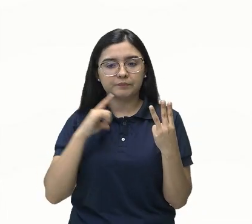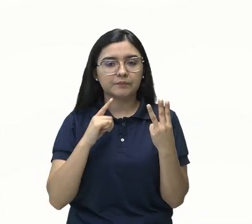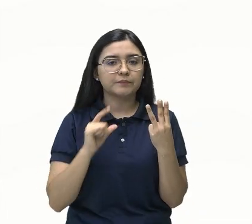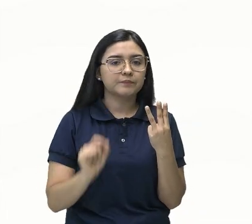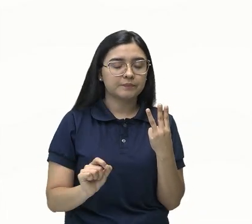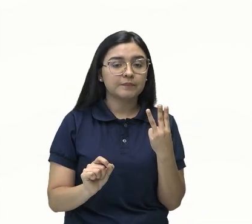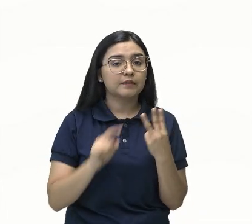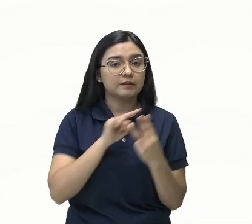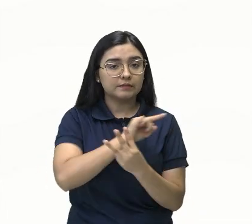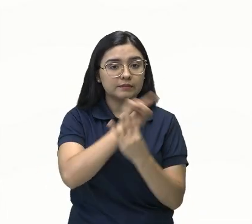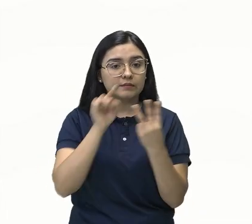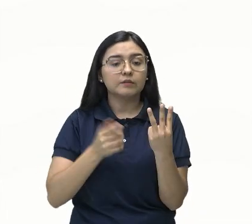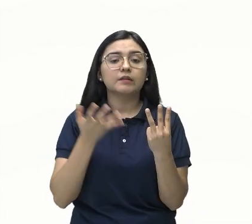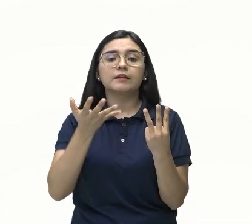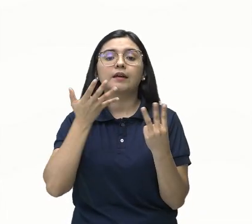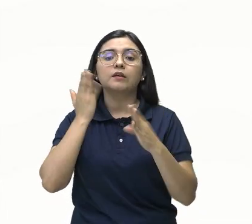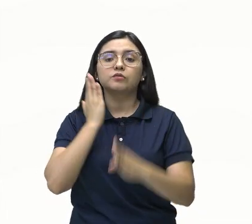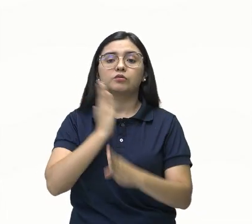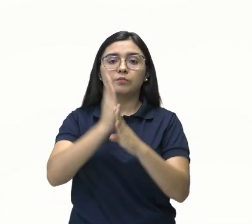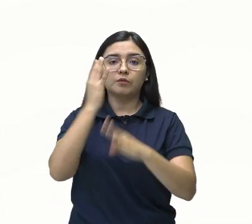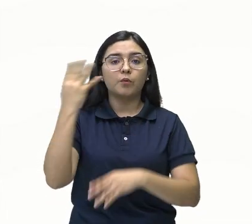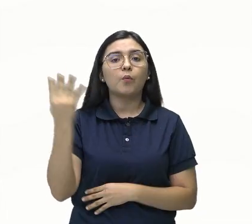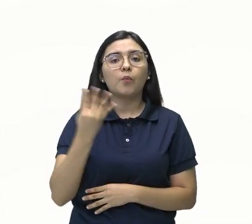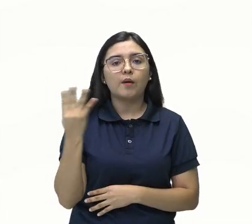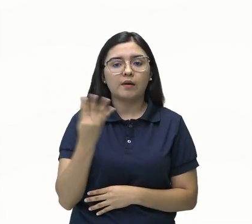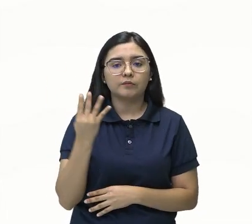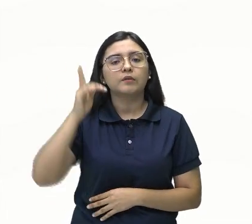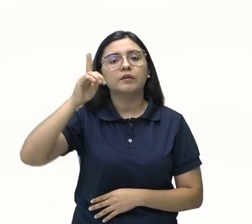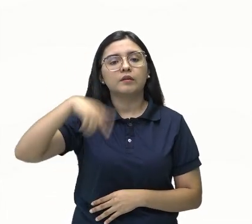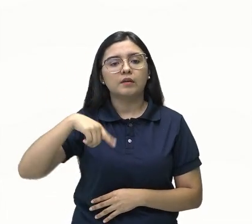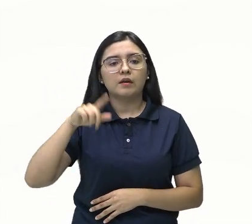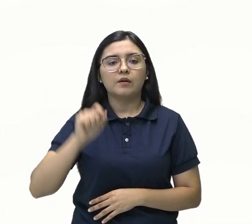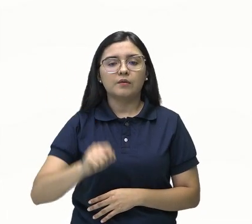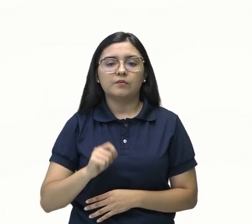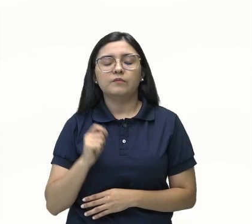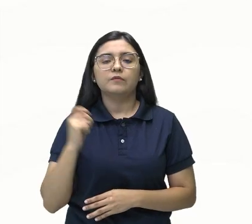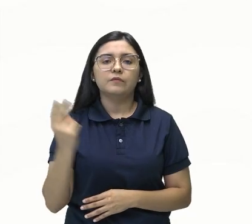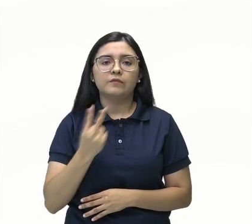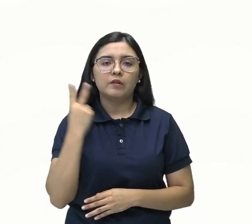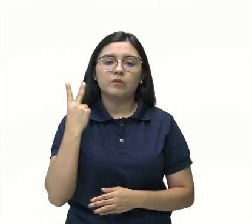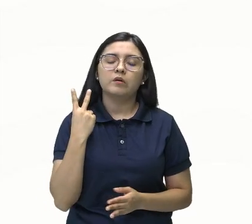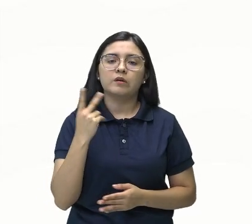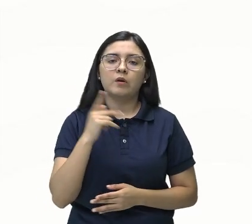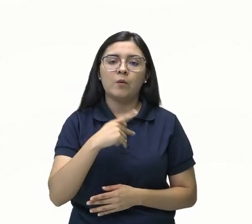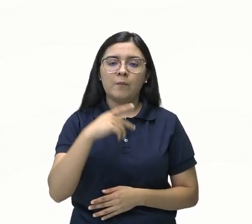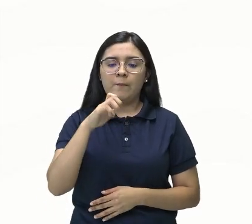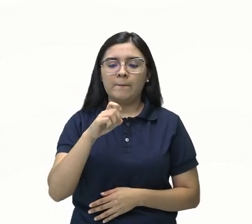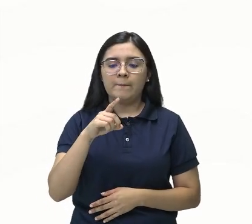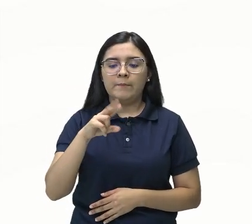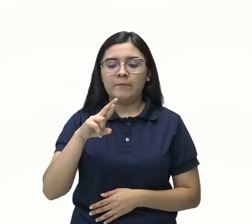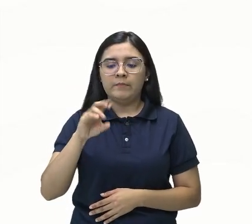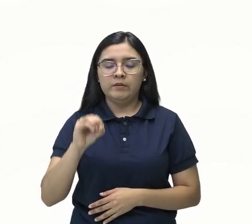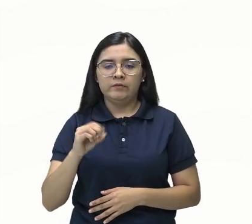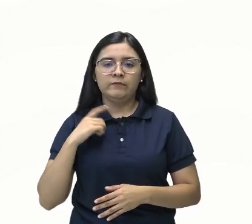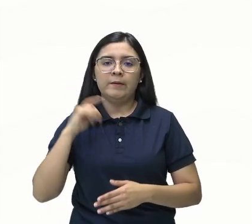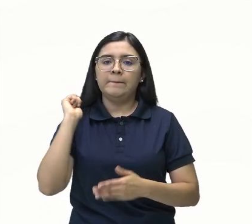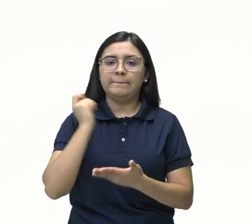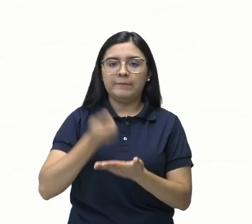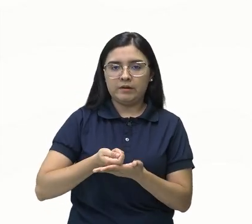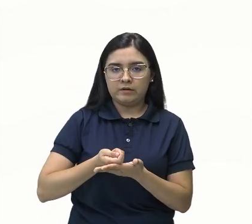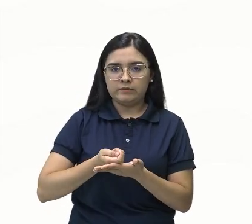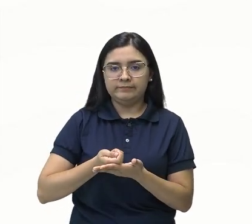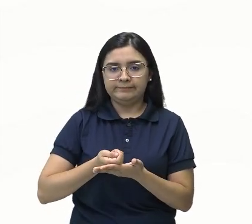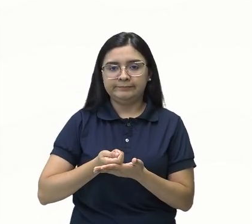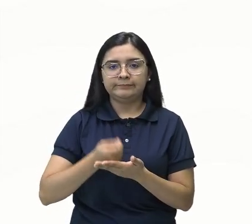3 valores e queremos descobrir o 4º. Qual é o 4º valor? Quanto Pedro pagará. O